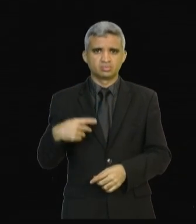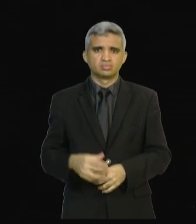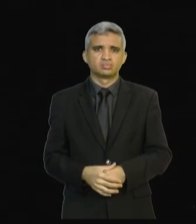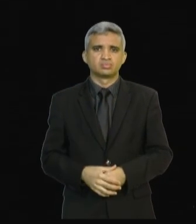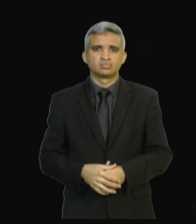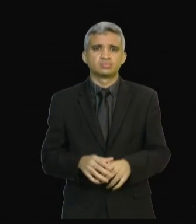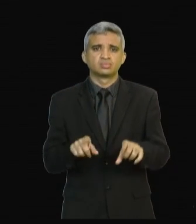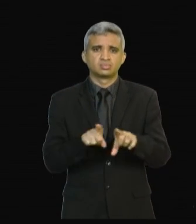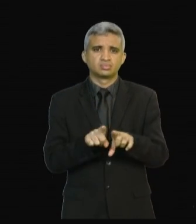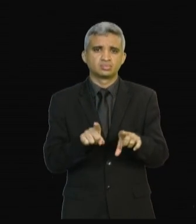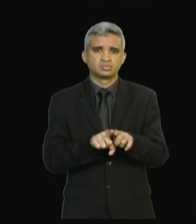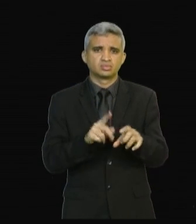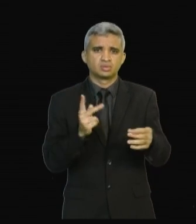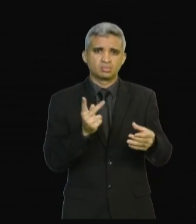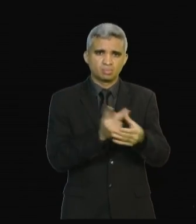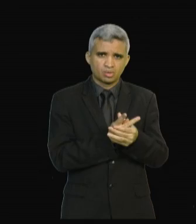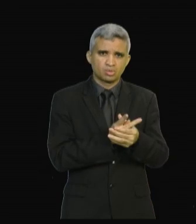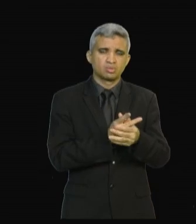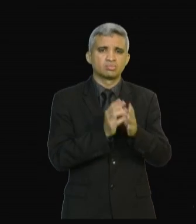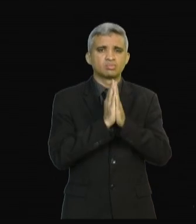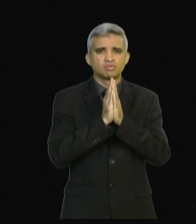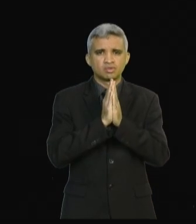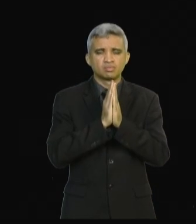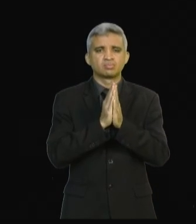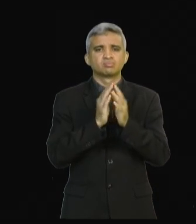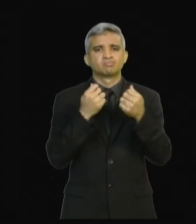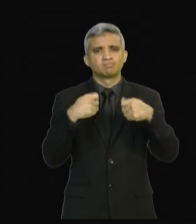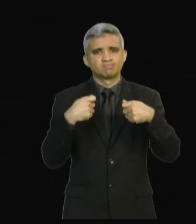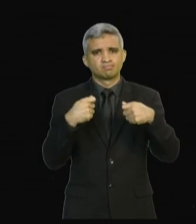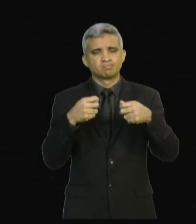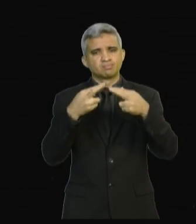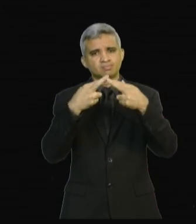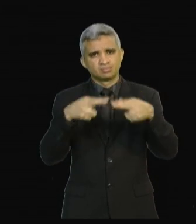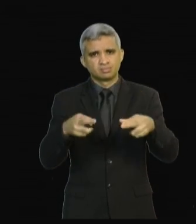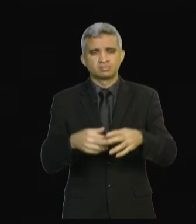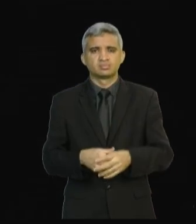PROCON também, que avoca para ele essa responsabilidade. Presidente, obrigado pela sua primeira atenção.